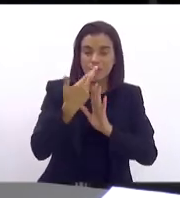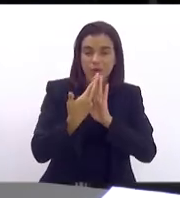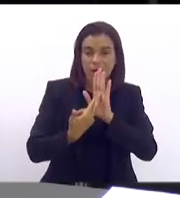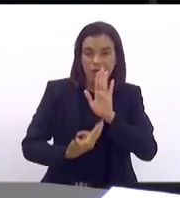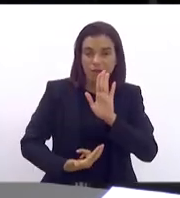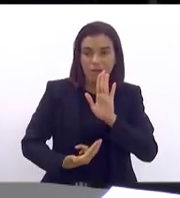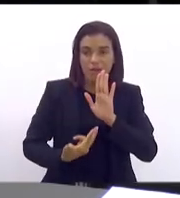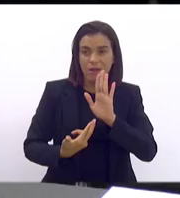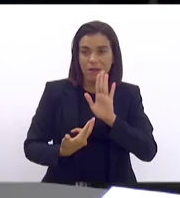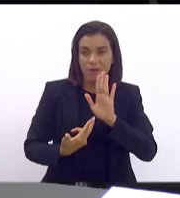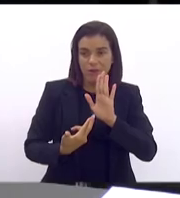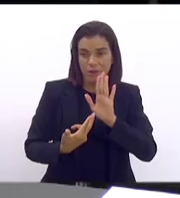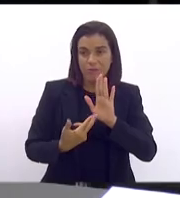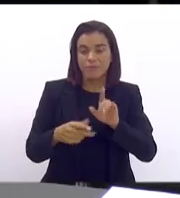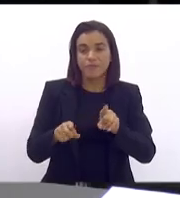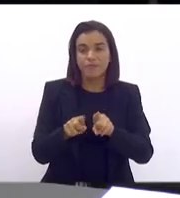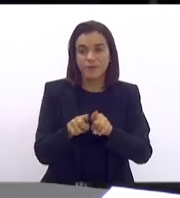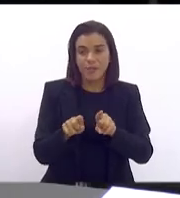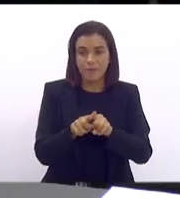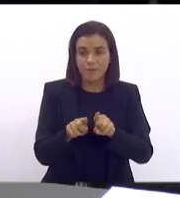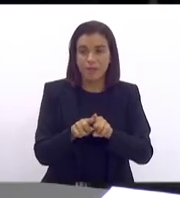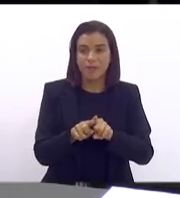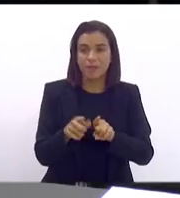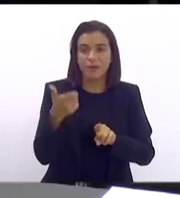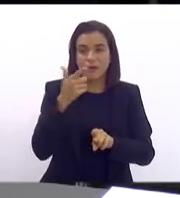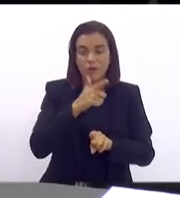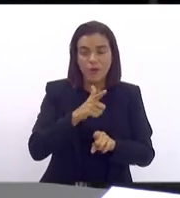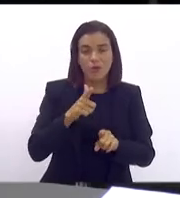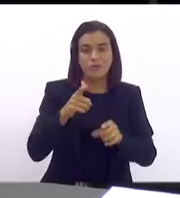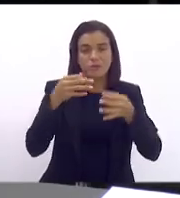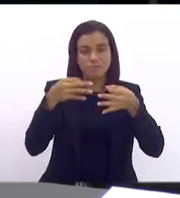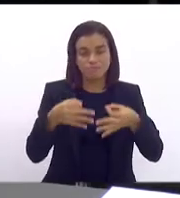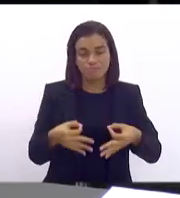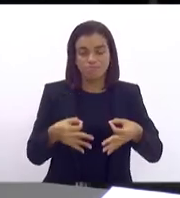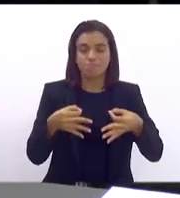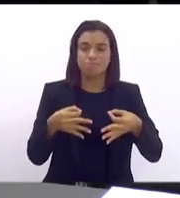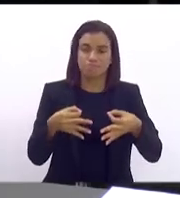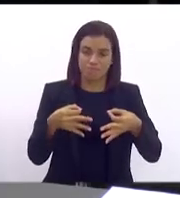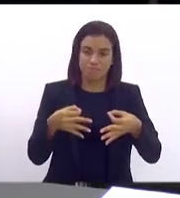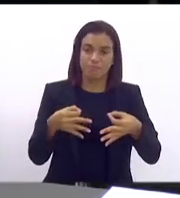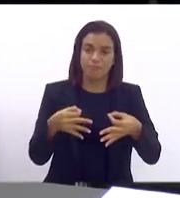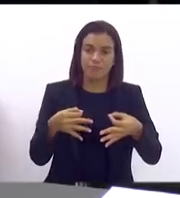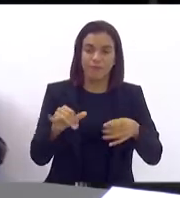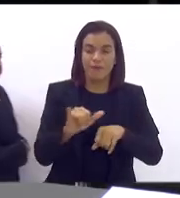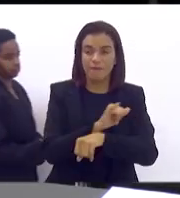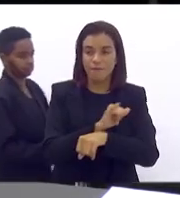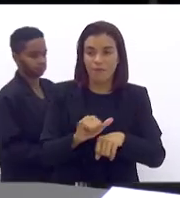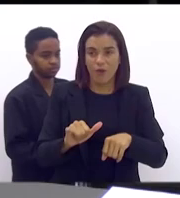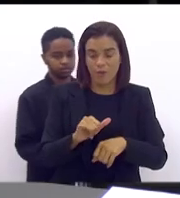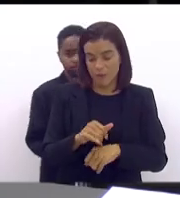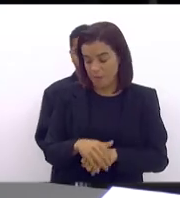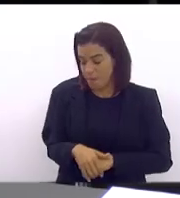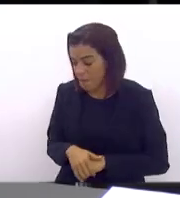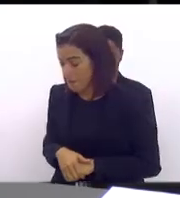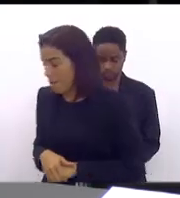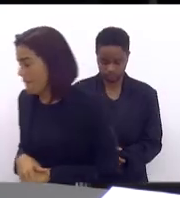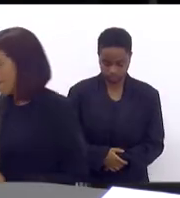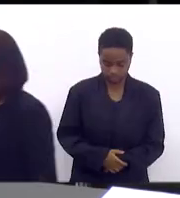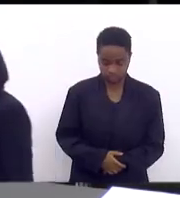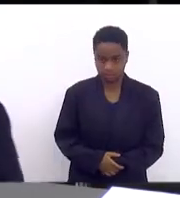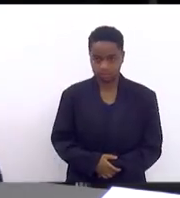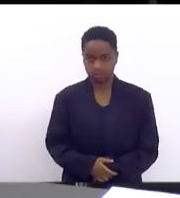relatório e que intervenhamos nesse relatório de maneira adequada, da forma como a responsabilidade acerca do tema nos